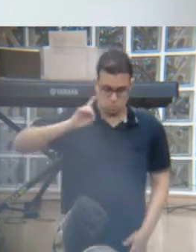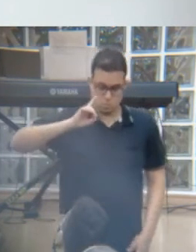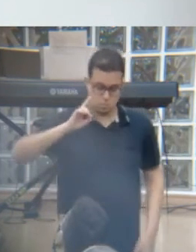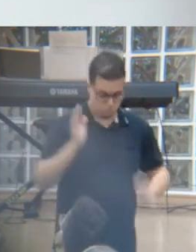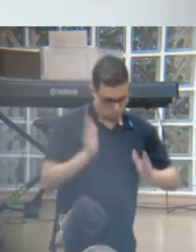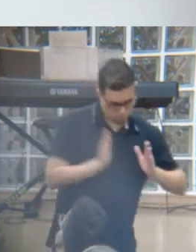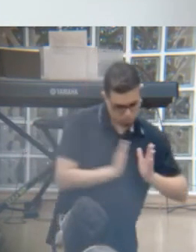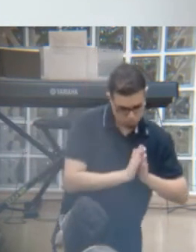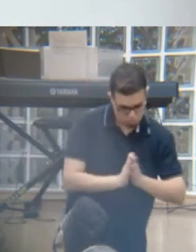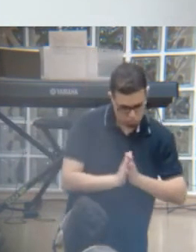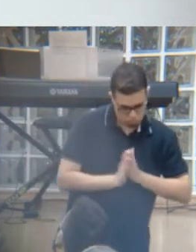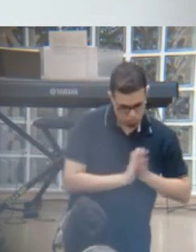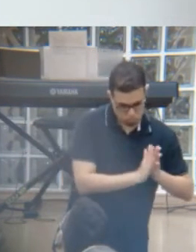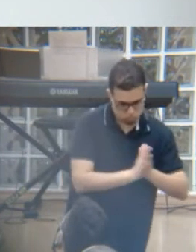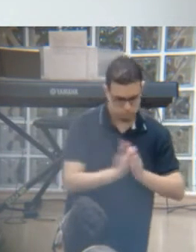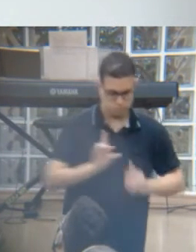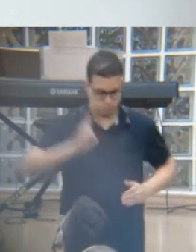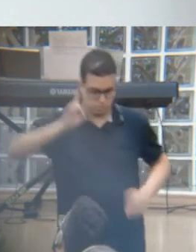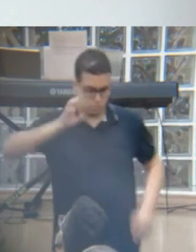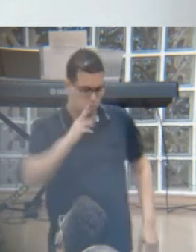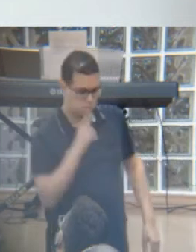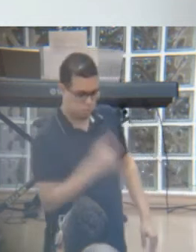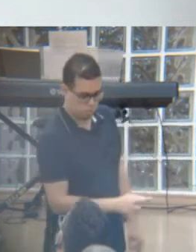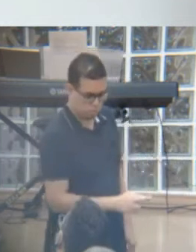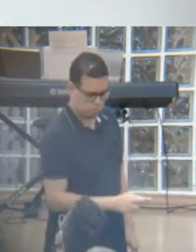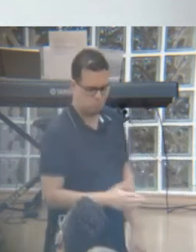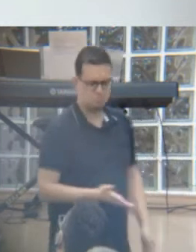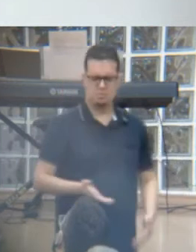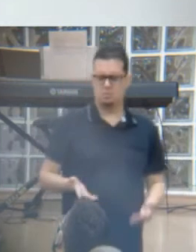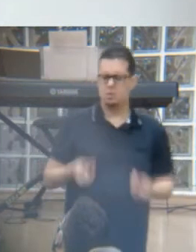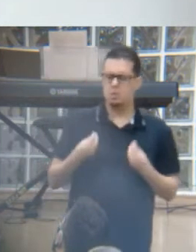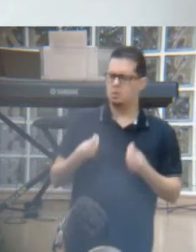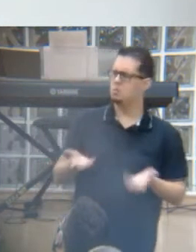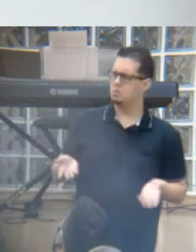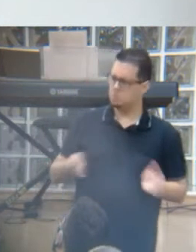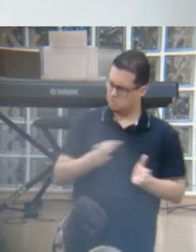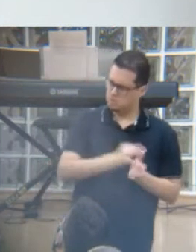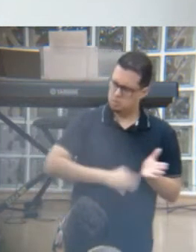orações. Como assim, pastor? Onde é que o texto está dizendo isso?